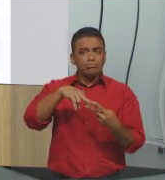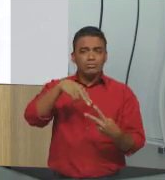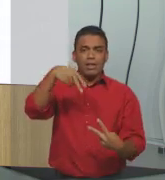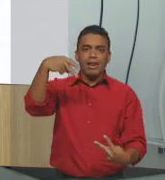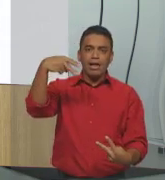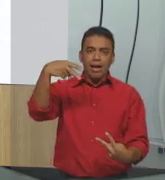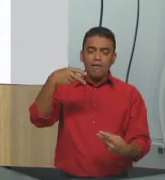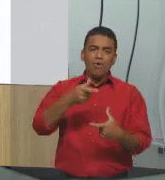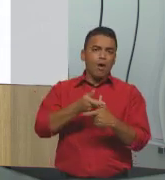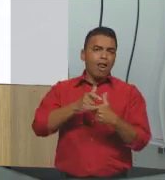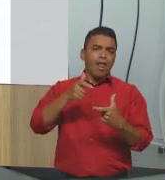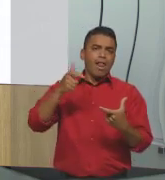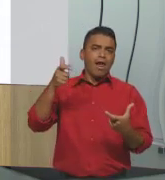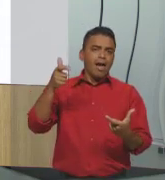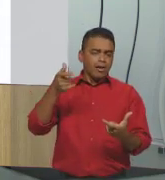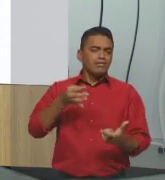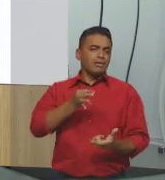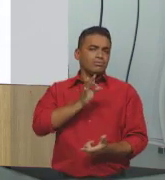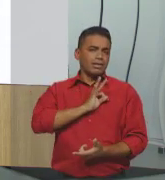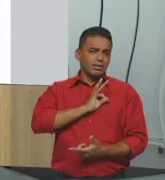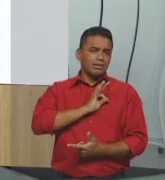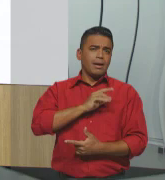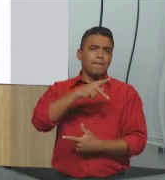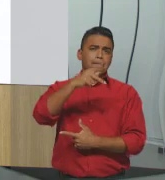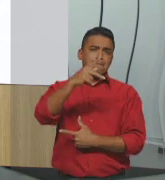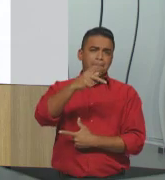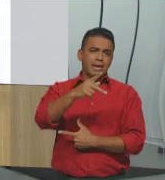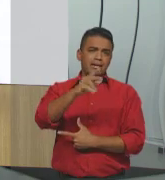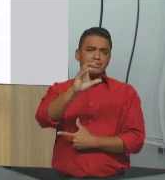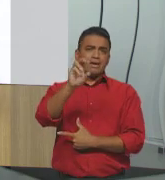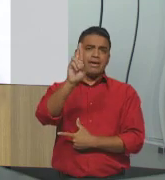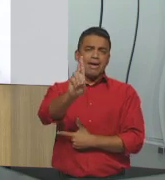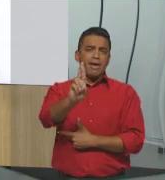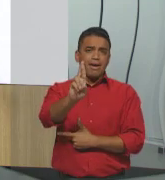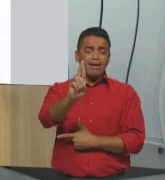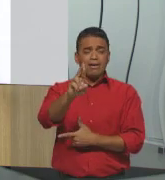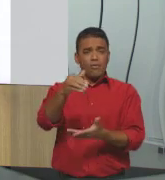utilizando a técnica de PCR e ao final terei várias